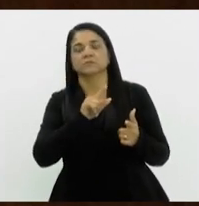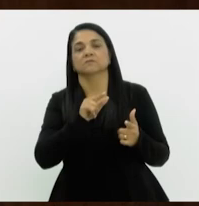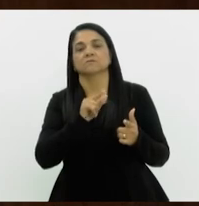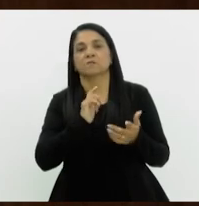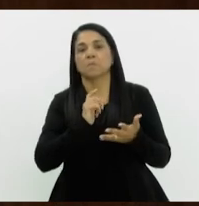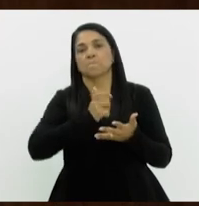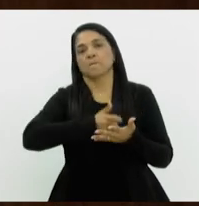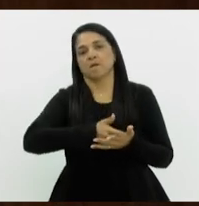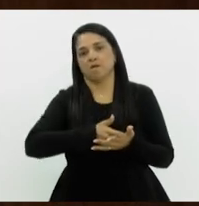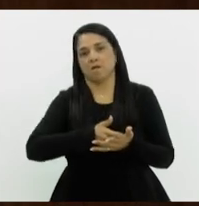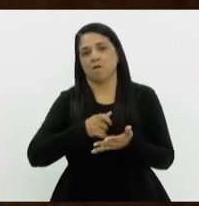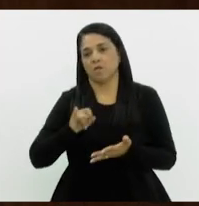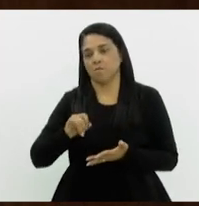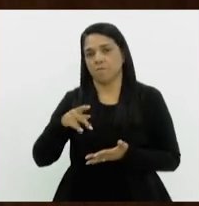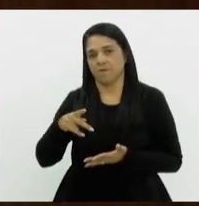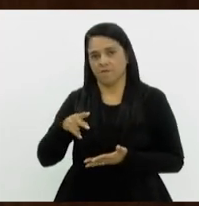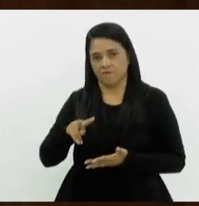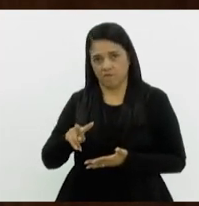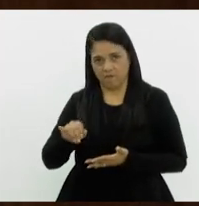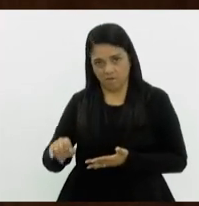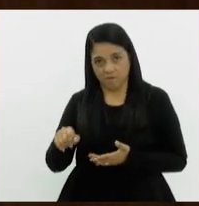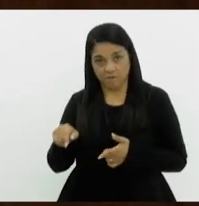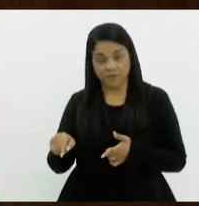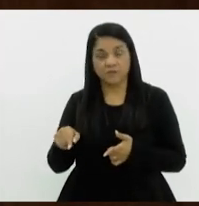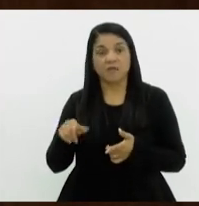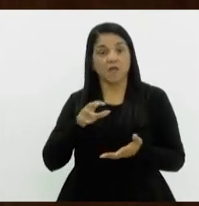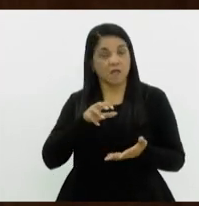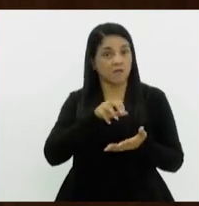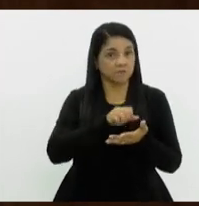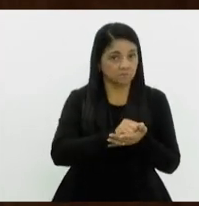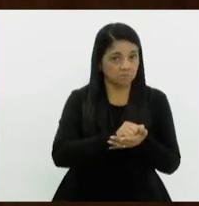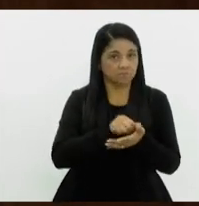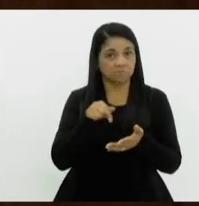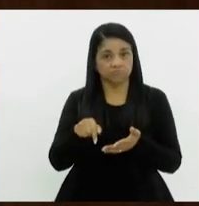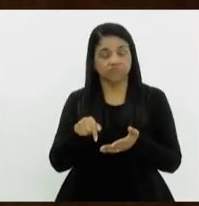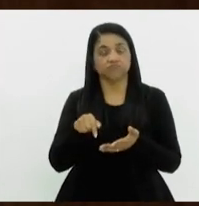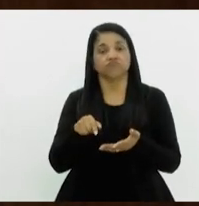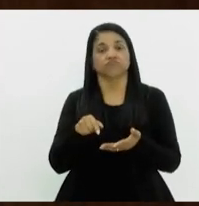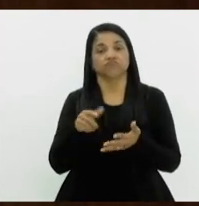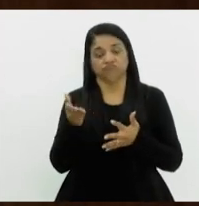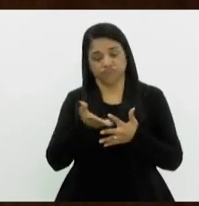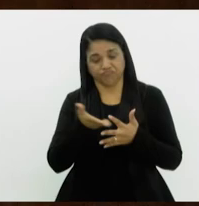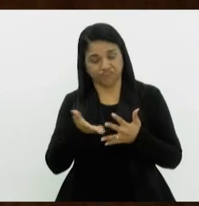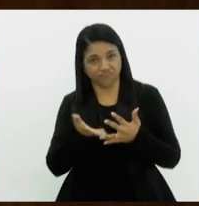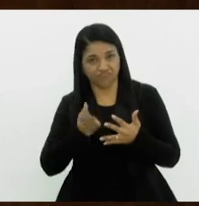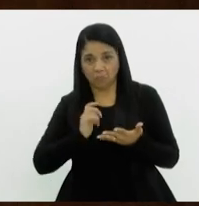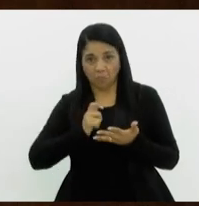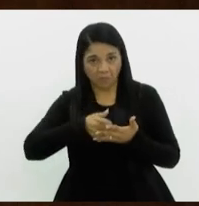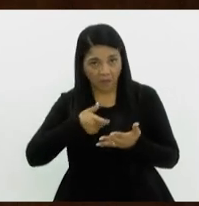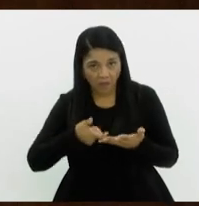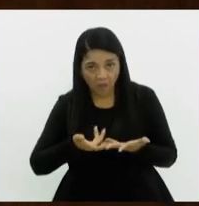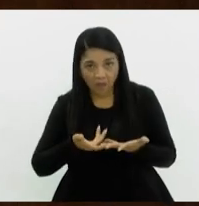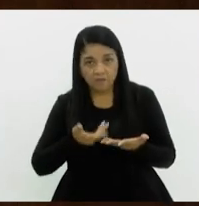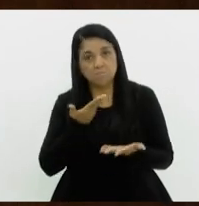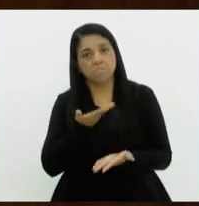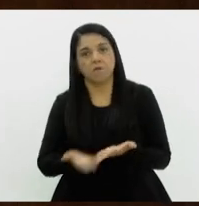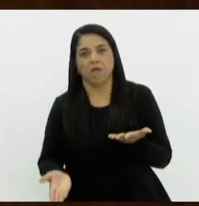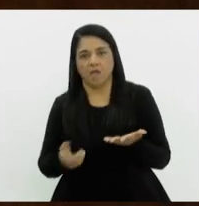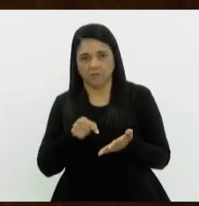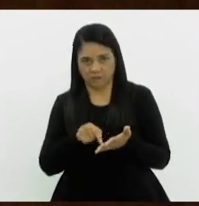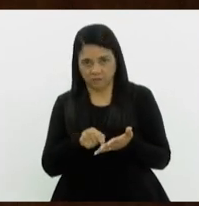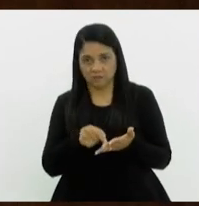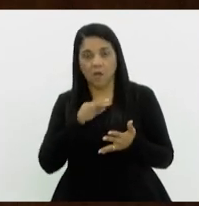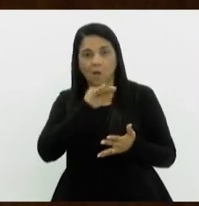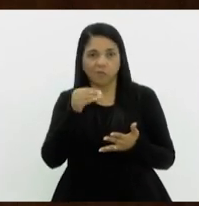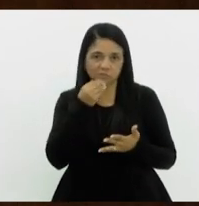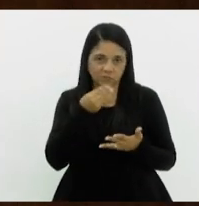claro e evidente deixarmos registrado que em caso de inadimplência ele perde essa possibilidade de parcelamento, mas ele